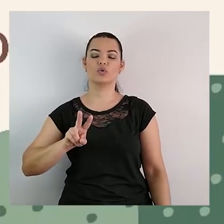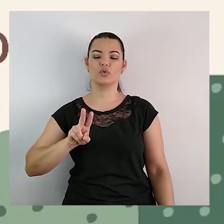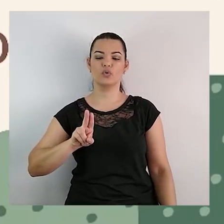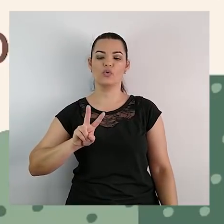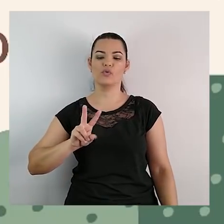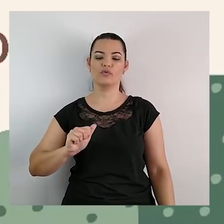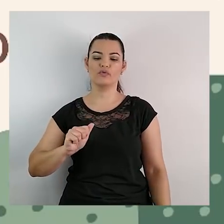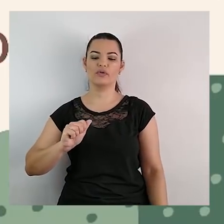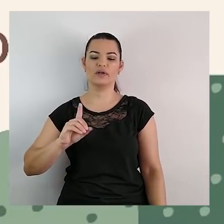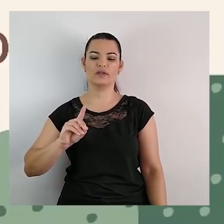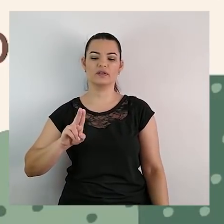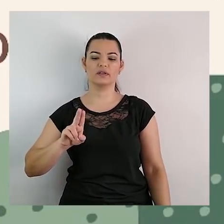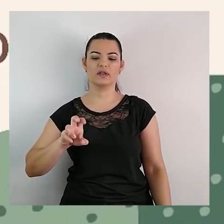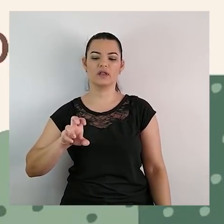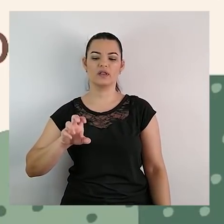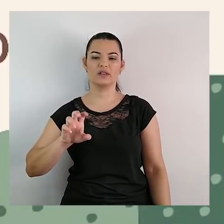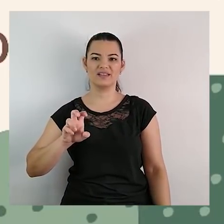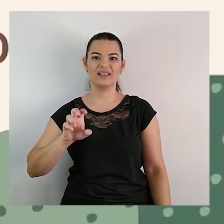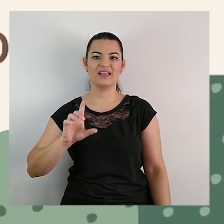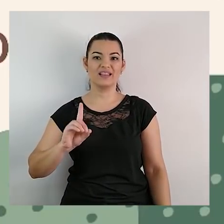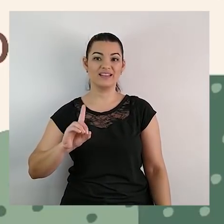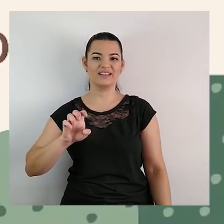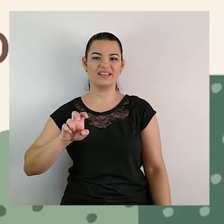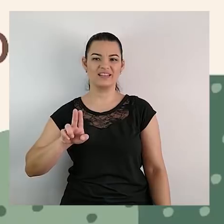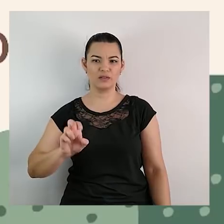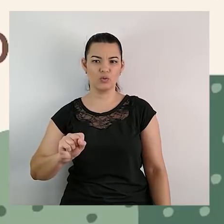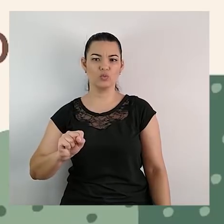mito. Não sou tão bom quanto pregam.